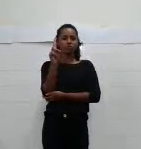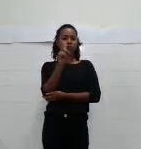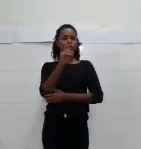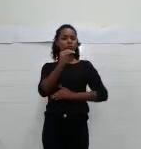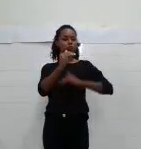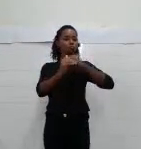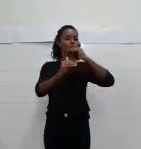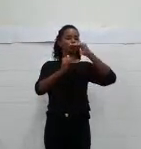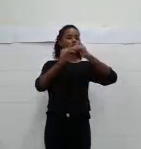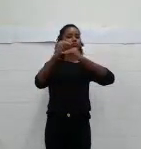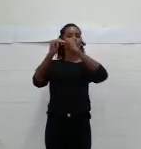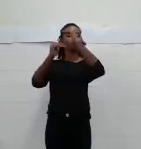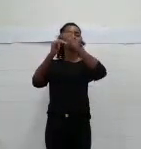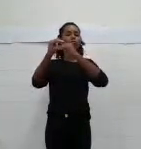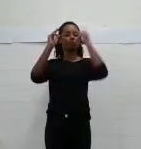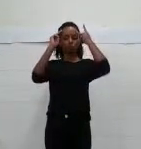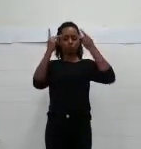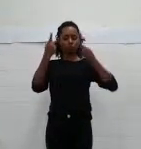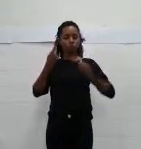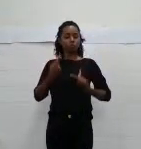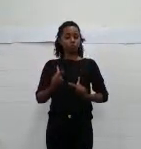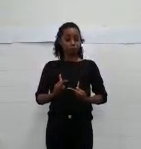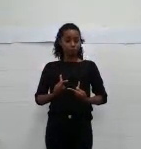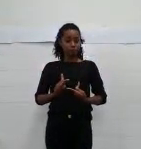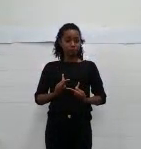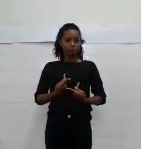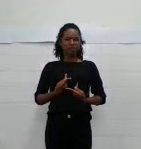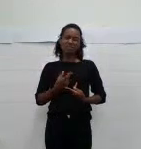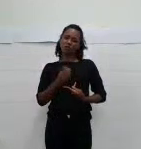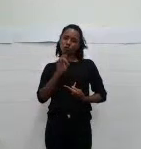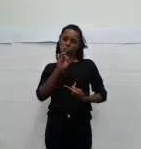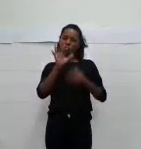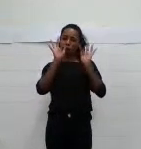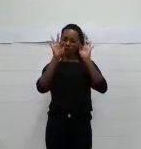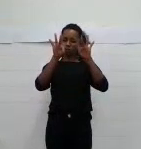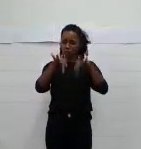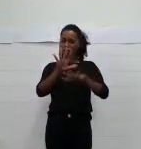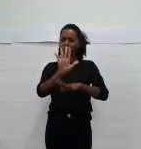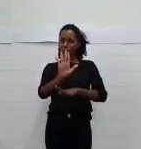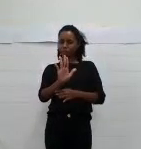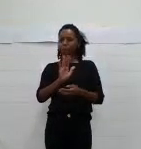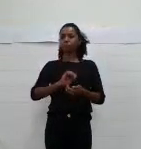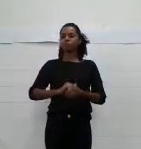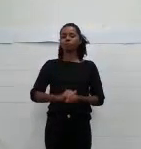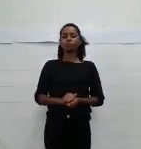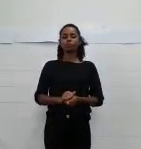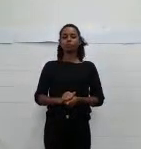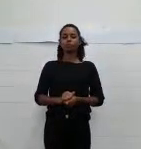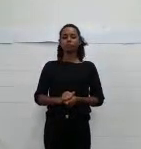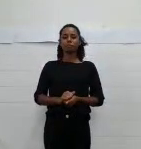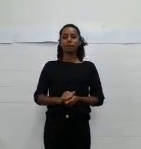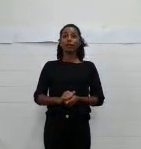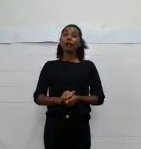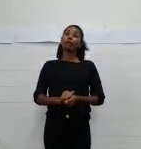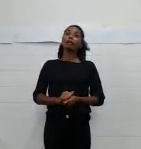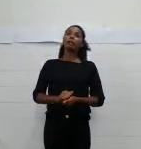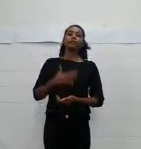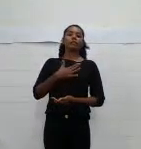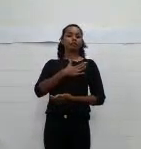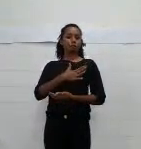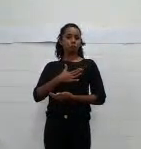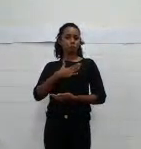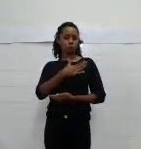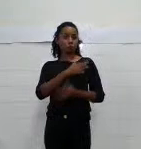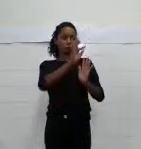construtos humanos. E claro, e aí só para fechar, uma coisa que eu gosto muito no texto de